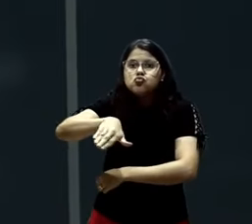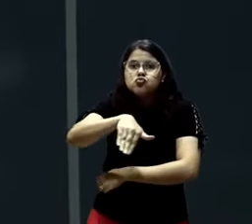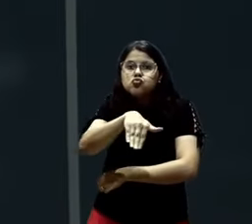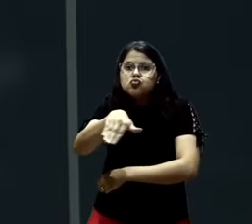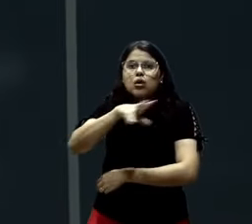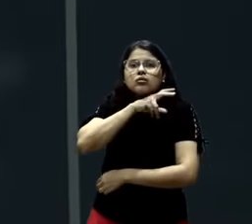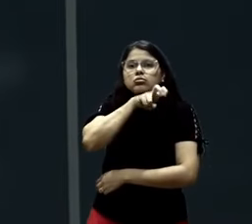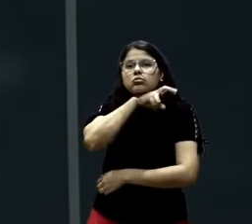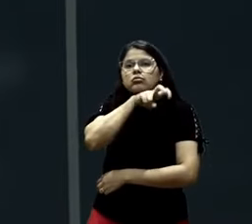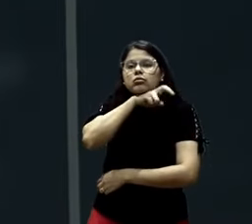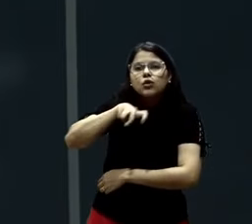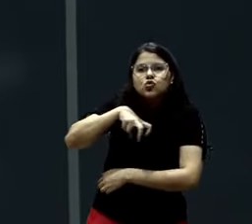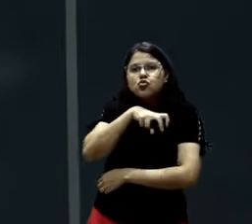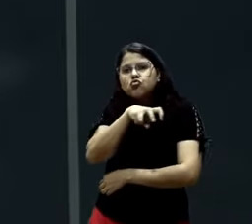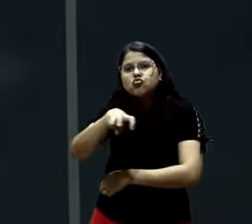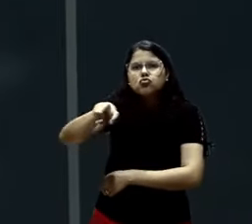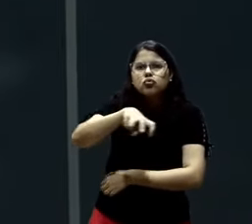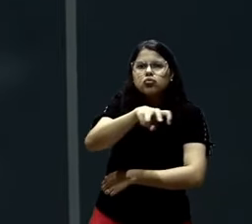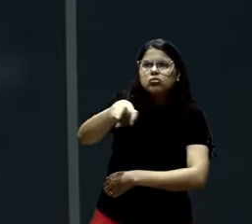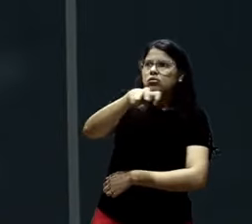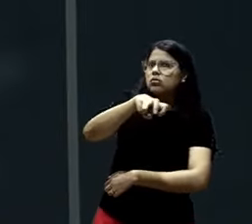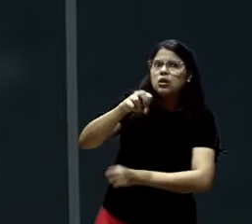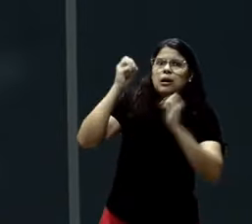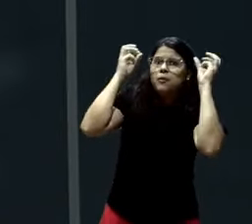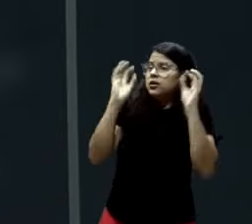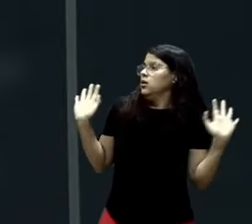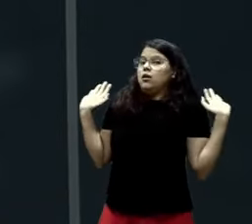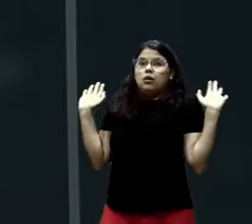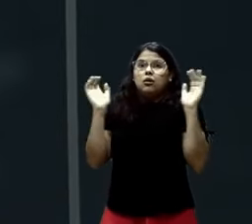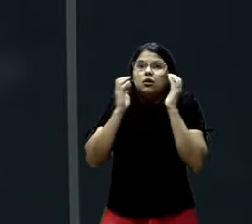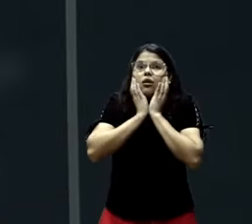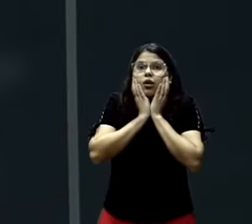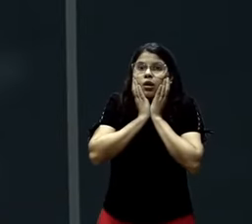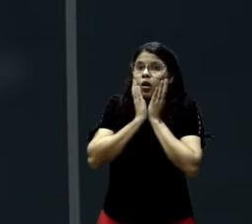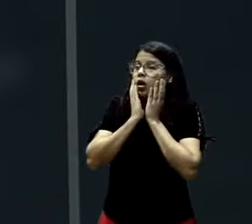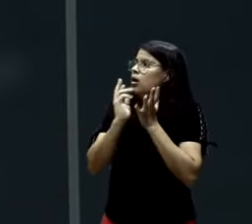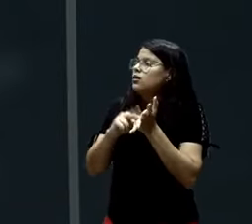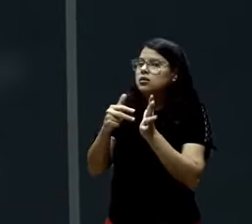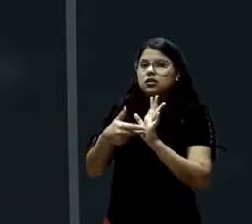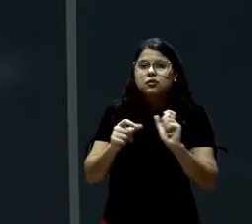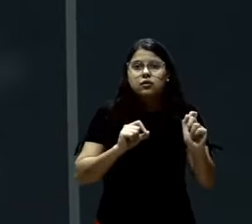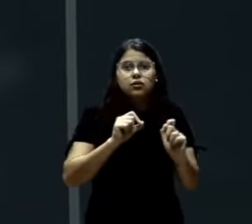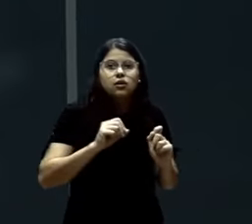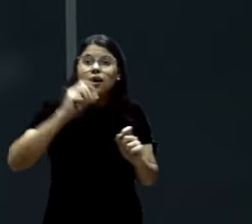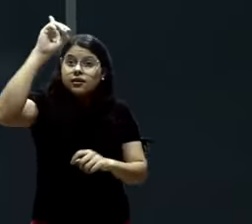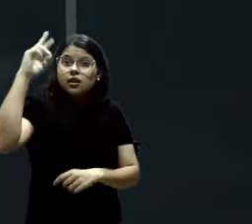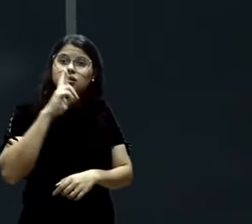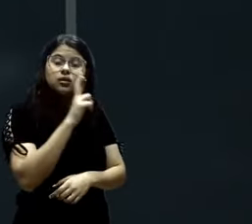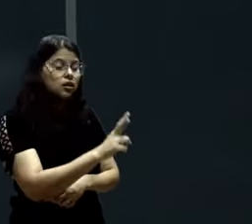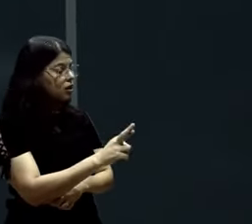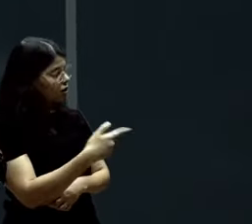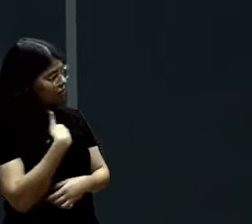isso? Deus dizendo: sou eu. É eu que vou te usar. Fica com medo, não. Moisés pega